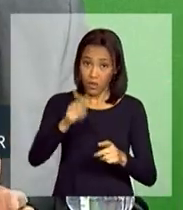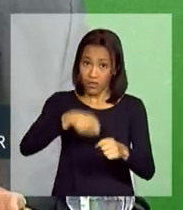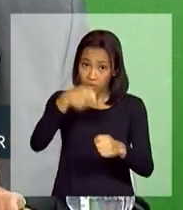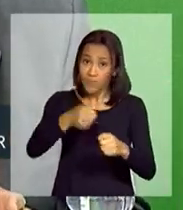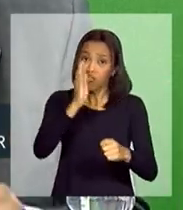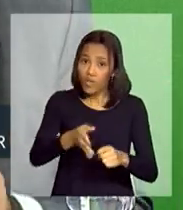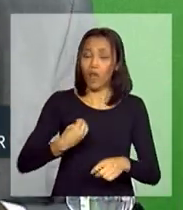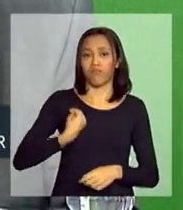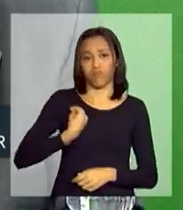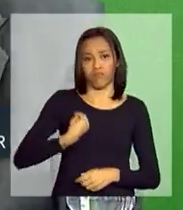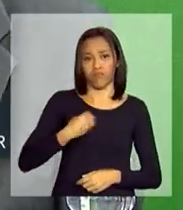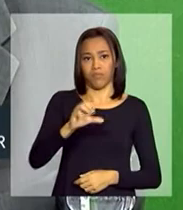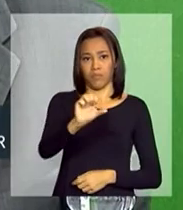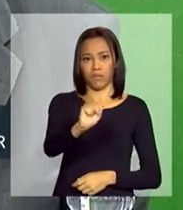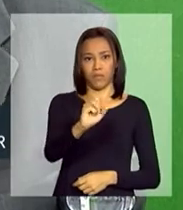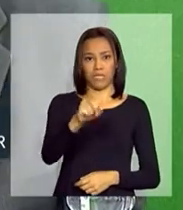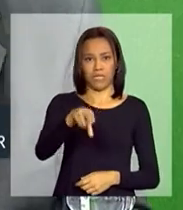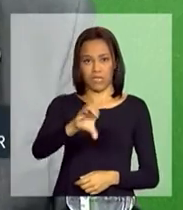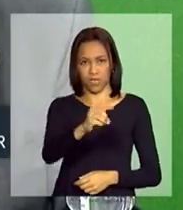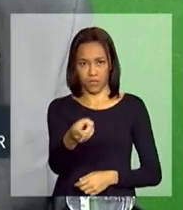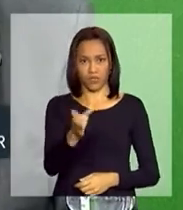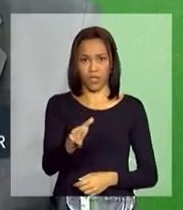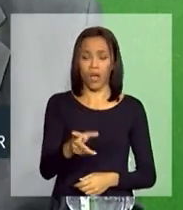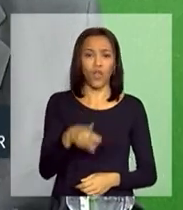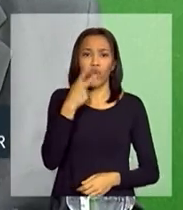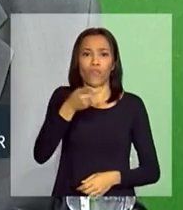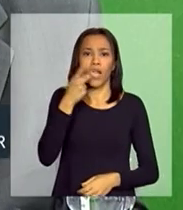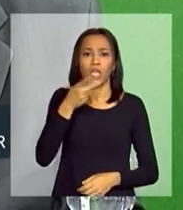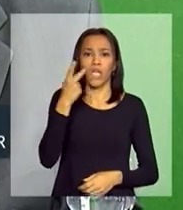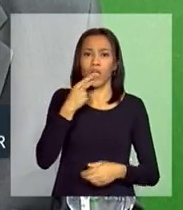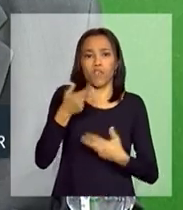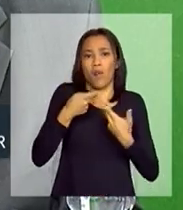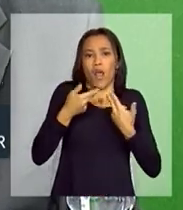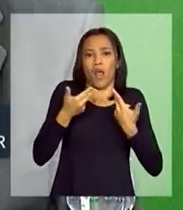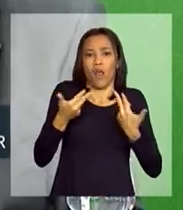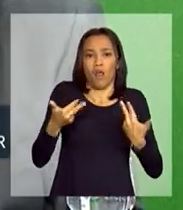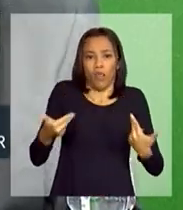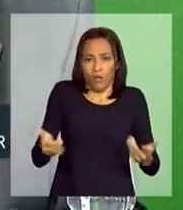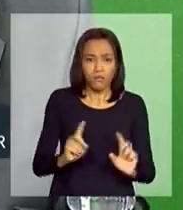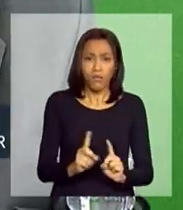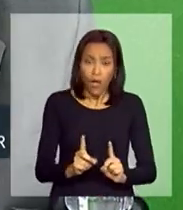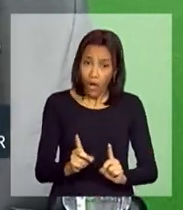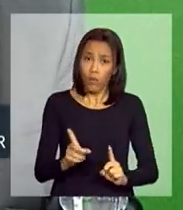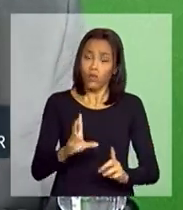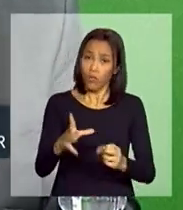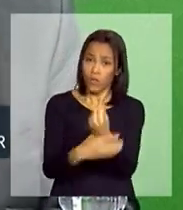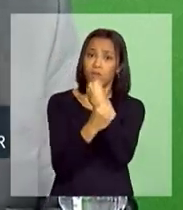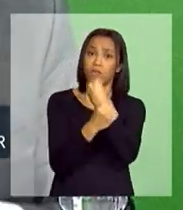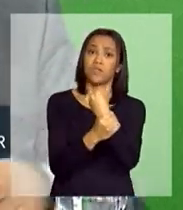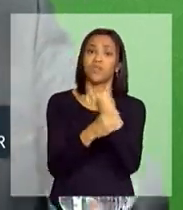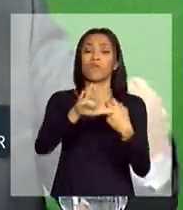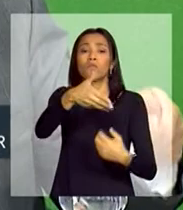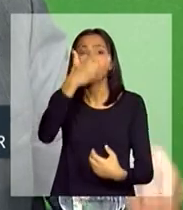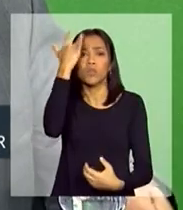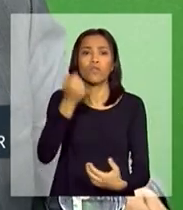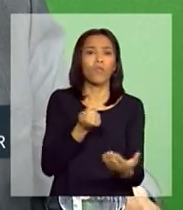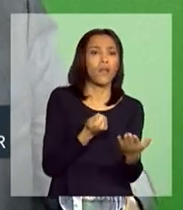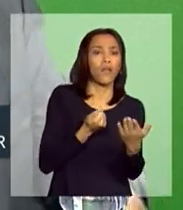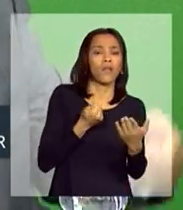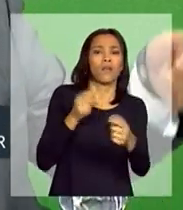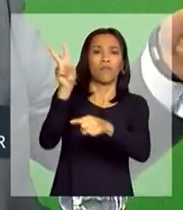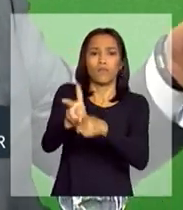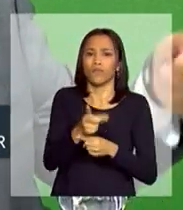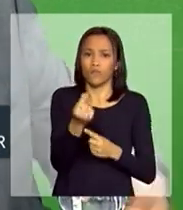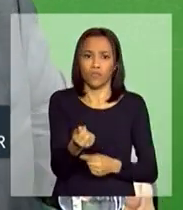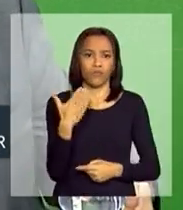Claro não é o que está sendo feito aqui não é retórico eu tô garantindo o acesso à informação tô garantido que a pessoa quando vai contrair um empréstimo